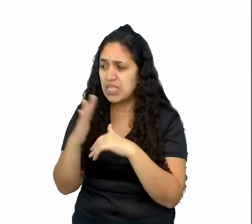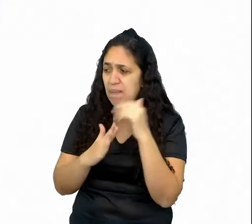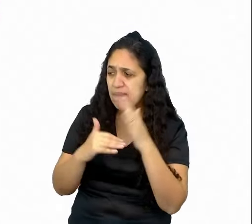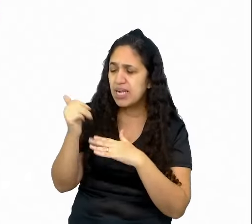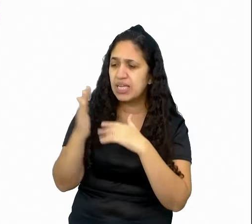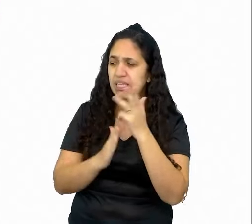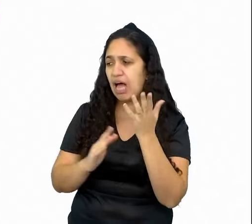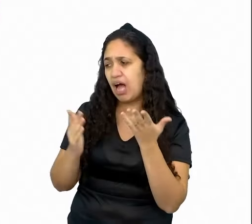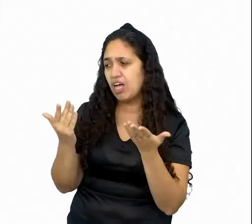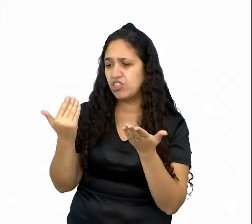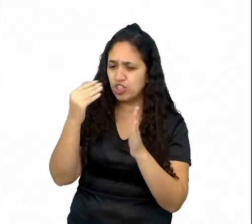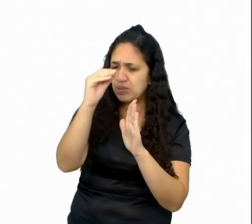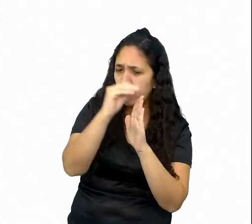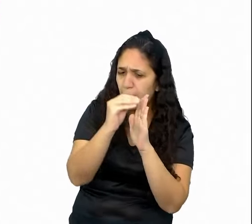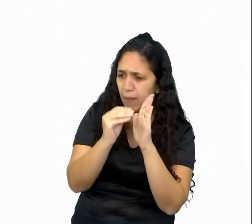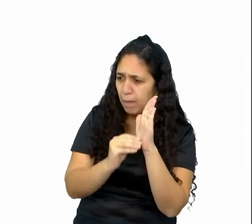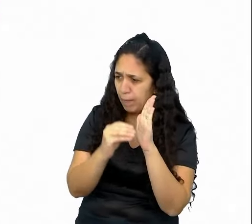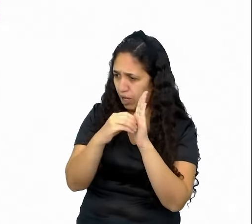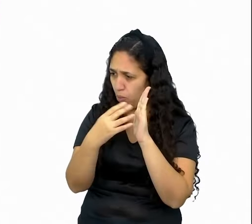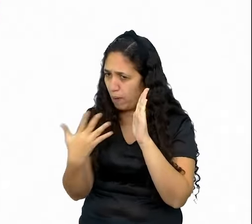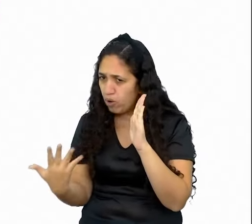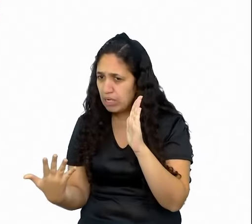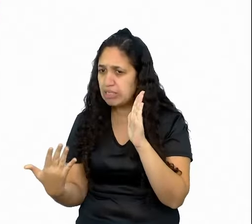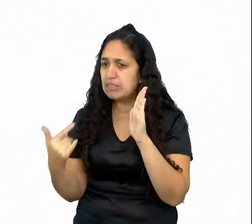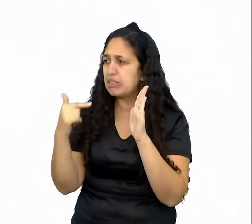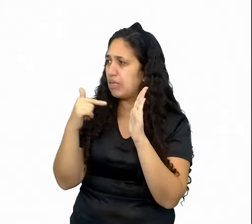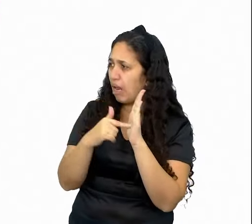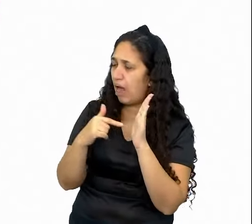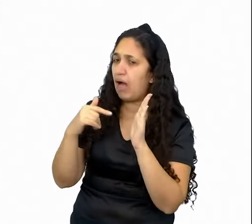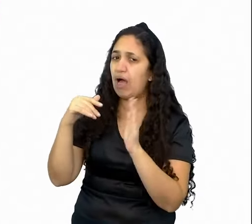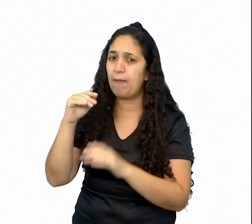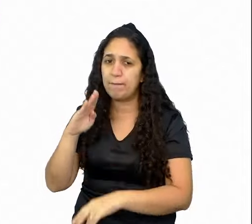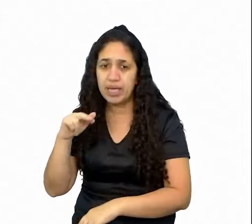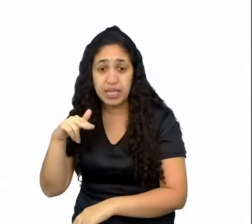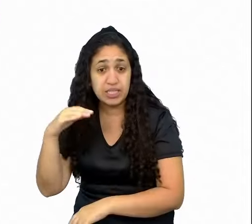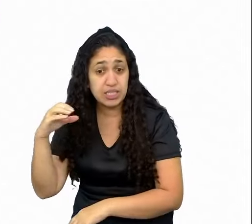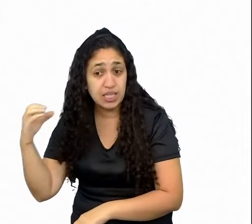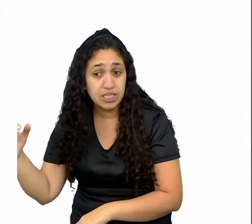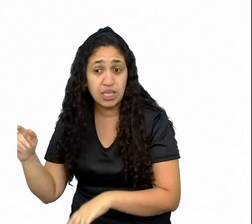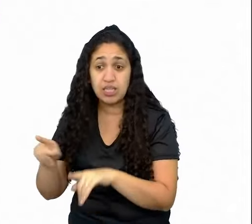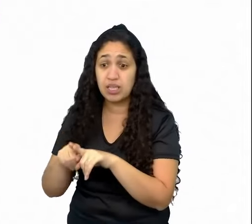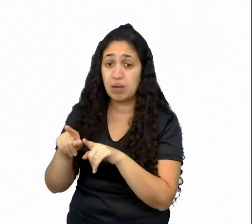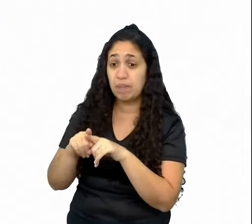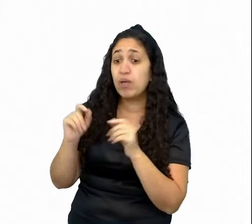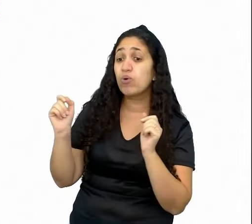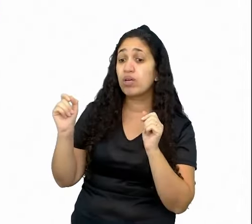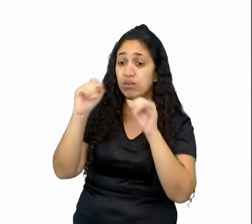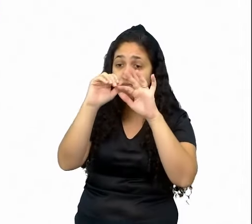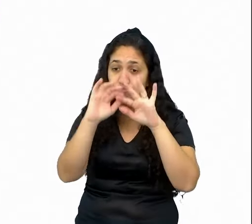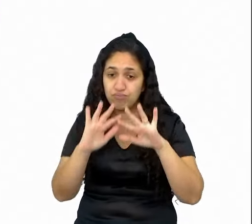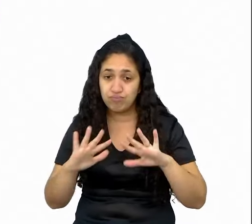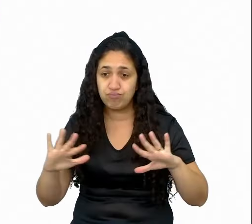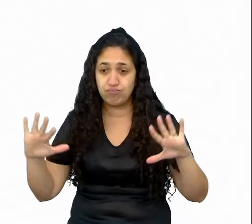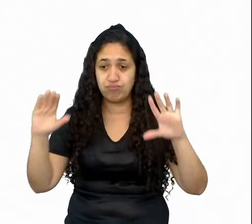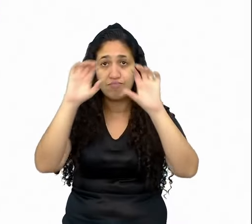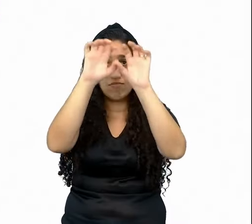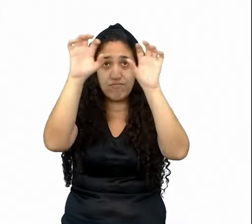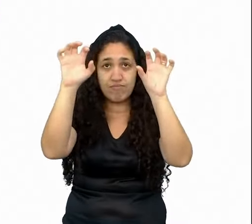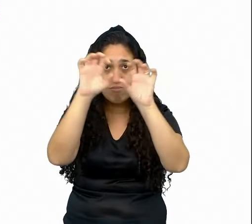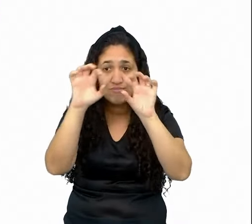habilidades postas no currículo paulista e na BNCC, ela traz a palavra fluxograma. Sim, no sexto ano acho que é